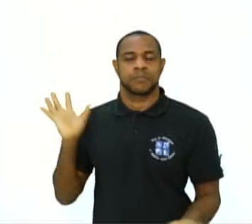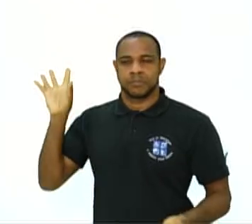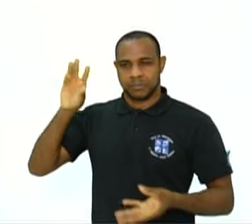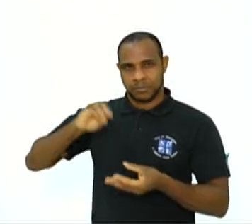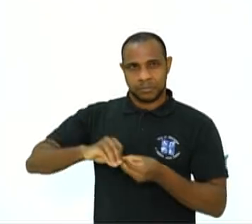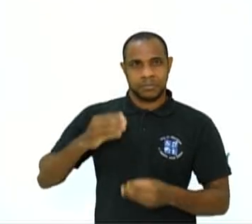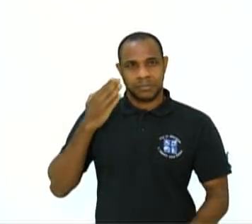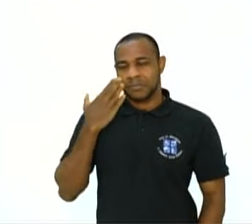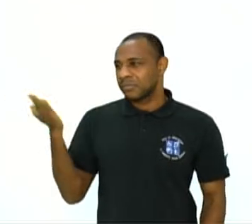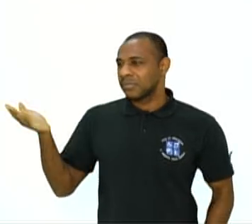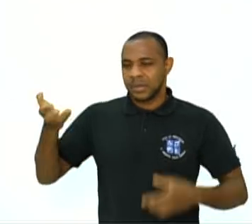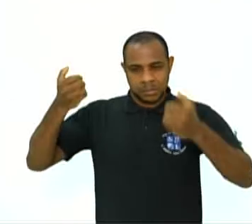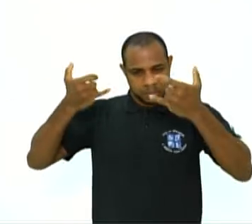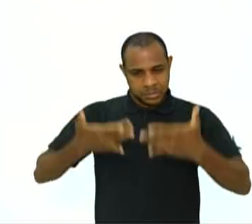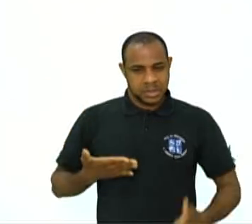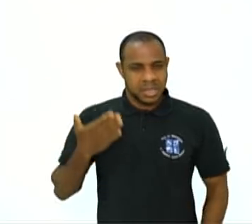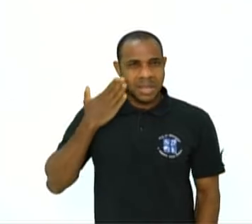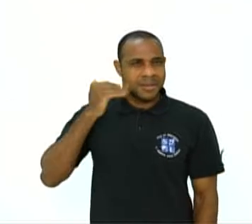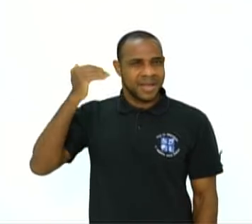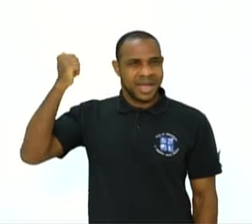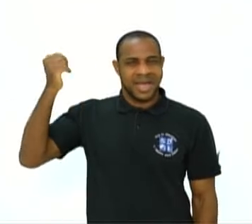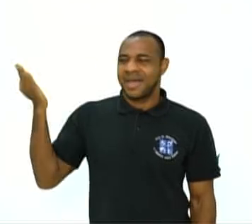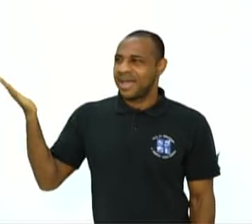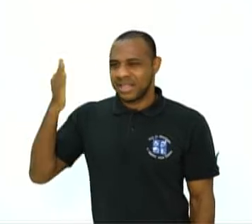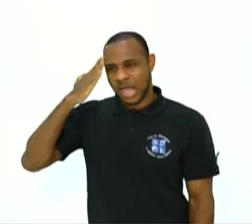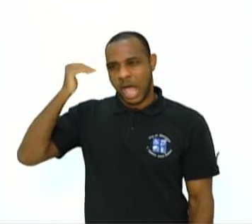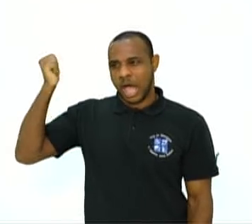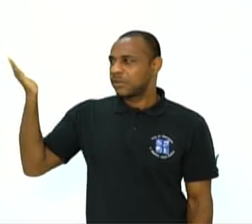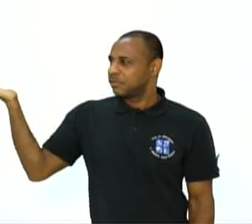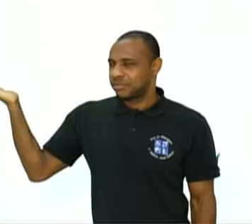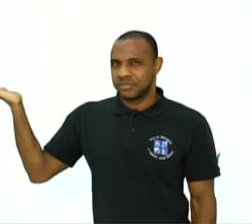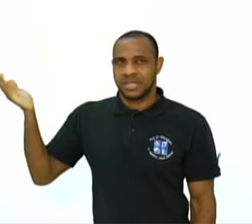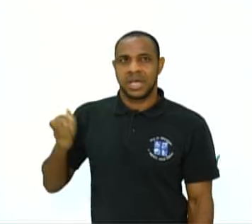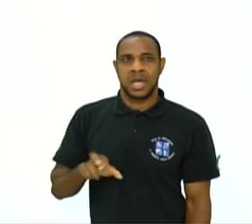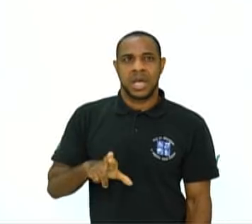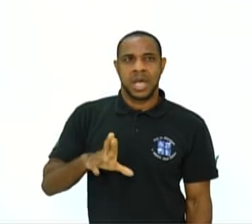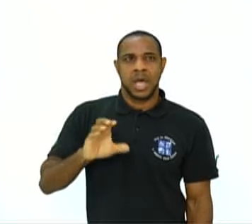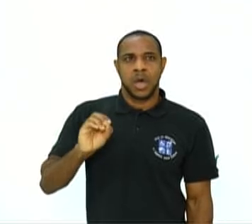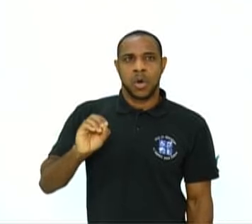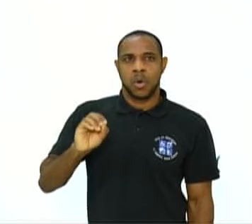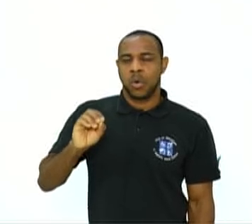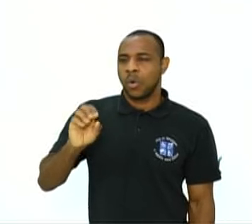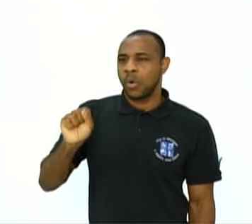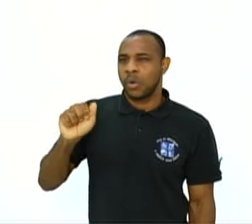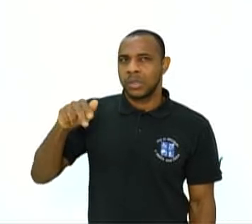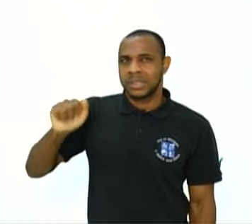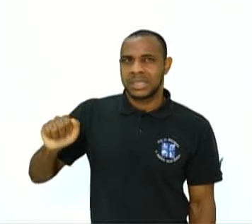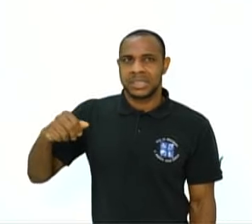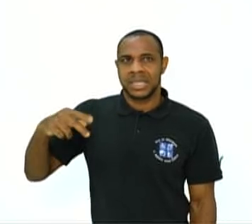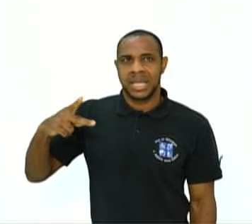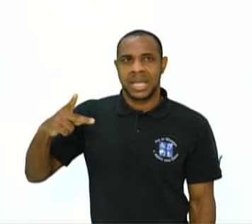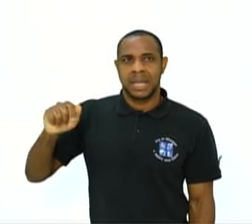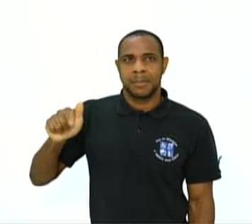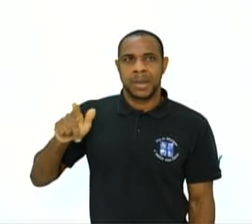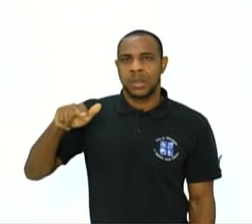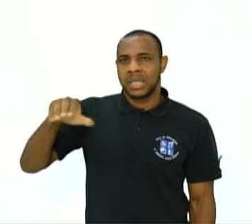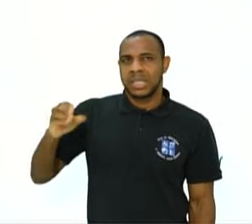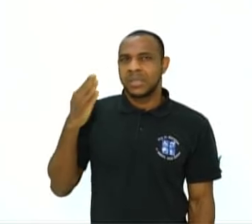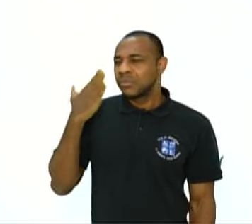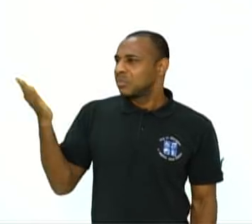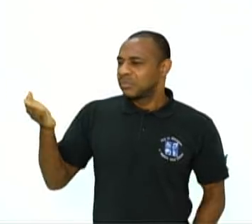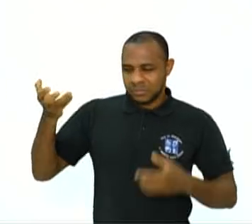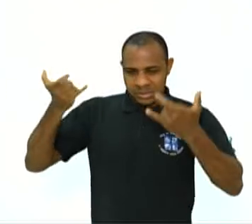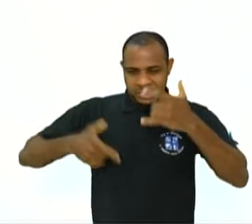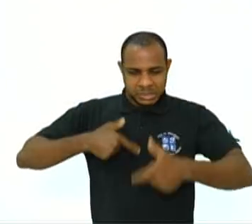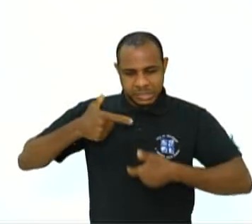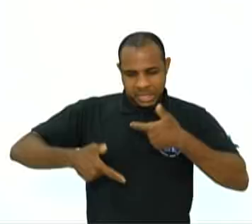Retomando, a gente falou da artista Rosana Paulino, né? Que traz através dessas obras que trabalham com raízes, com fios,